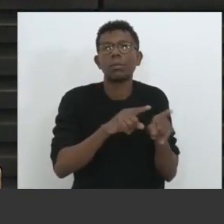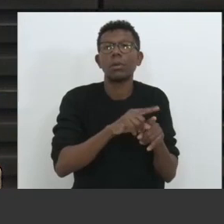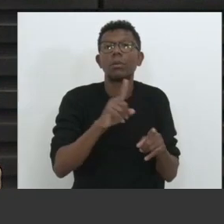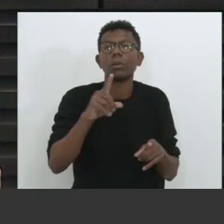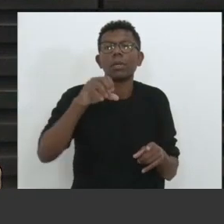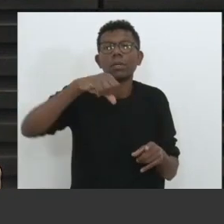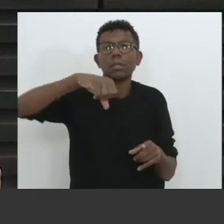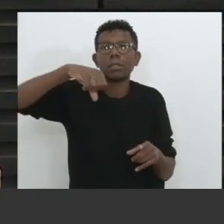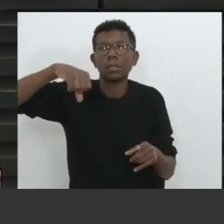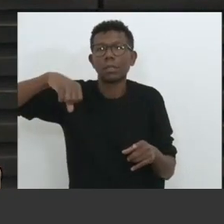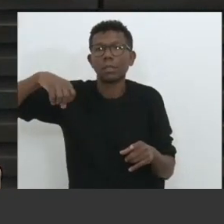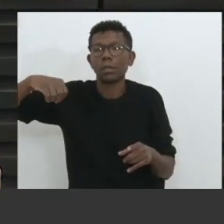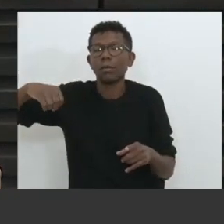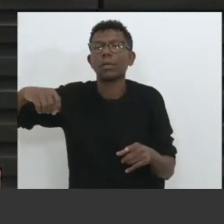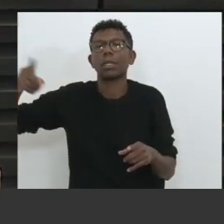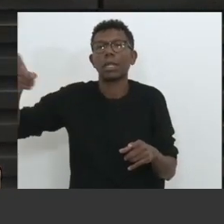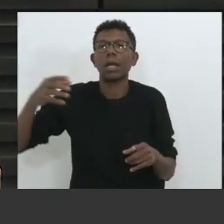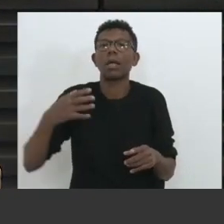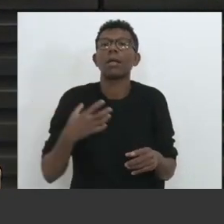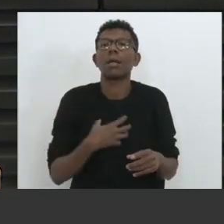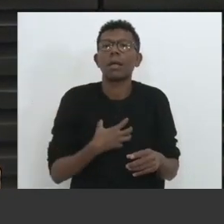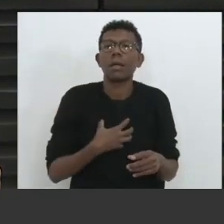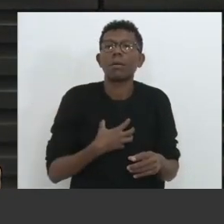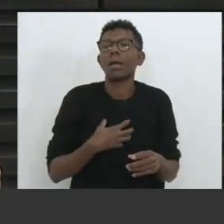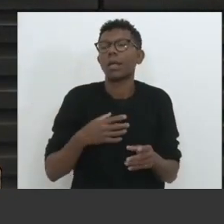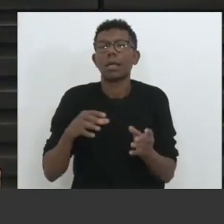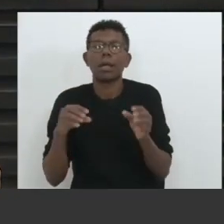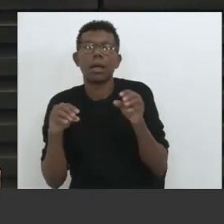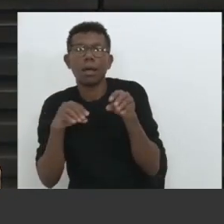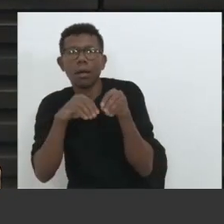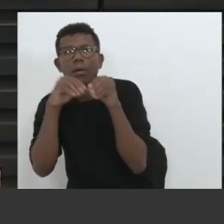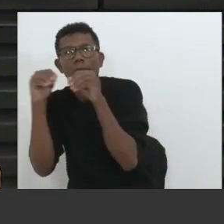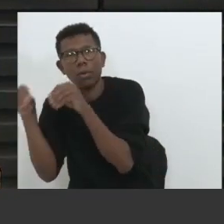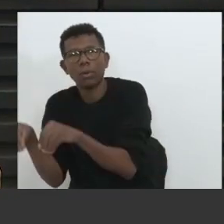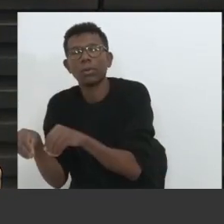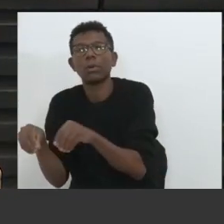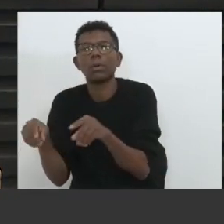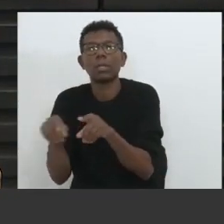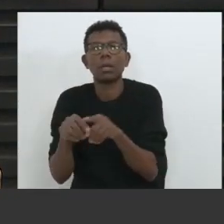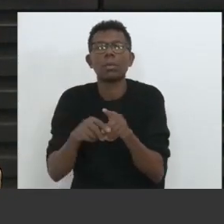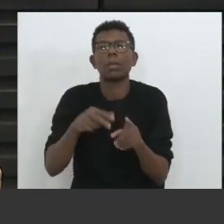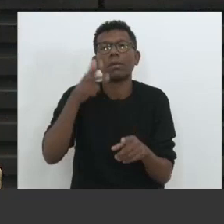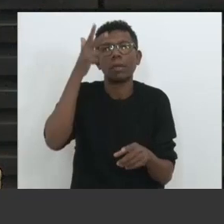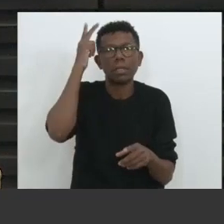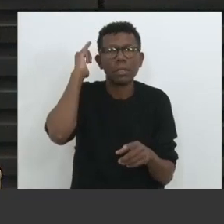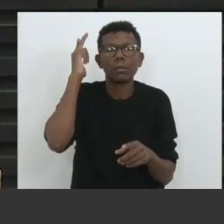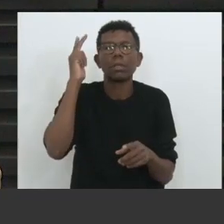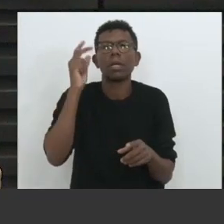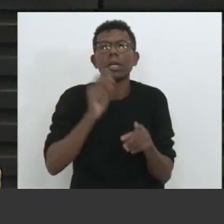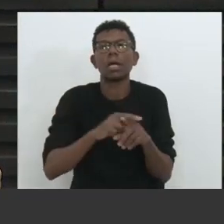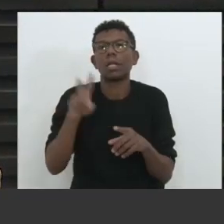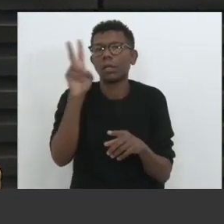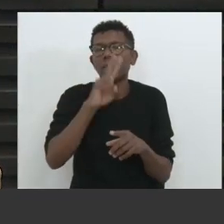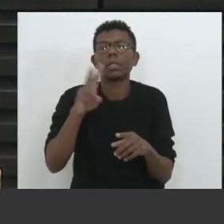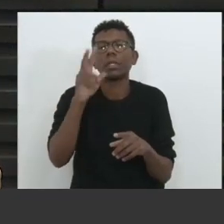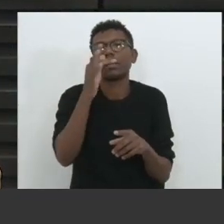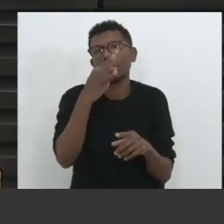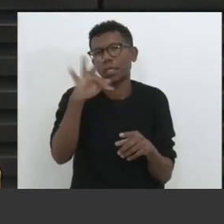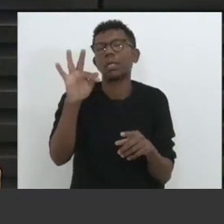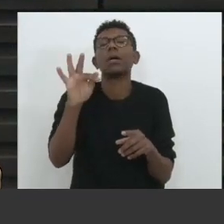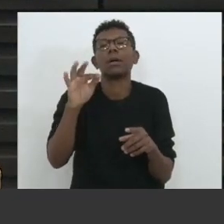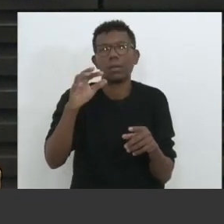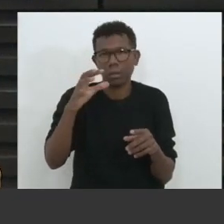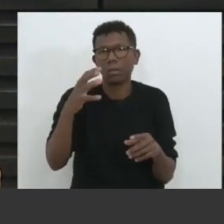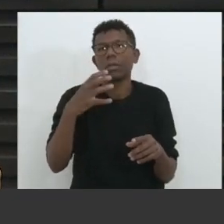a passeio e durante a viagem decidiu prestar vestibular na Universidade Federal da Bahia sendo aprovado para